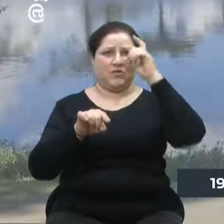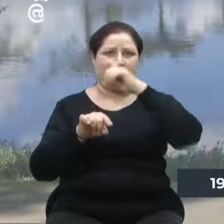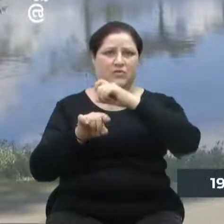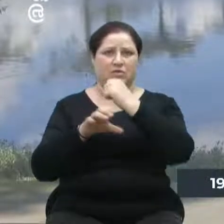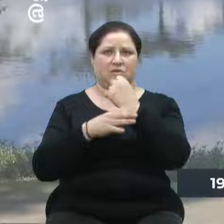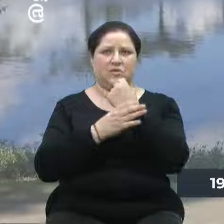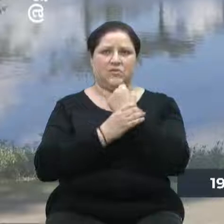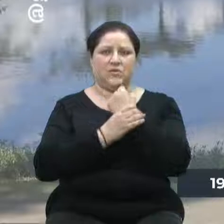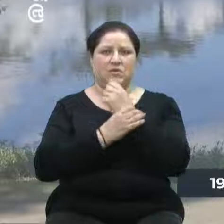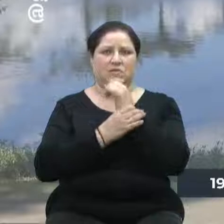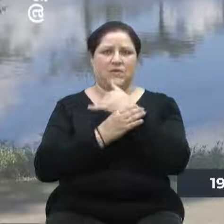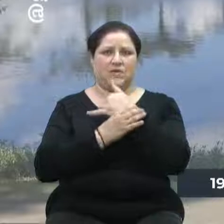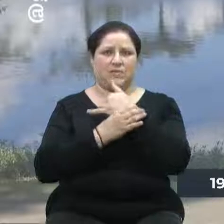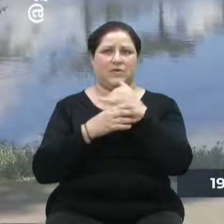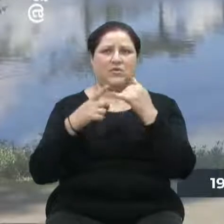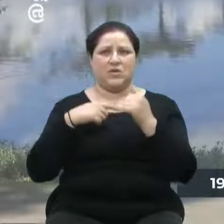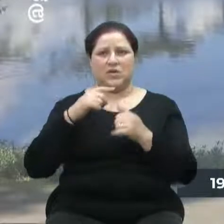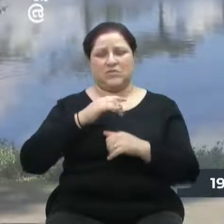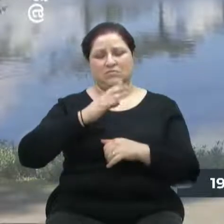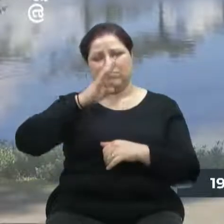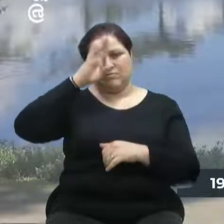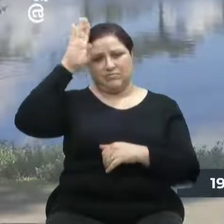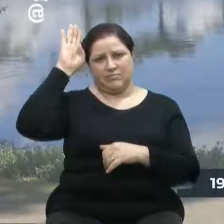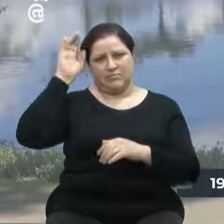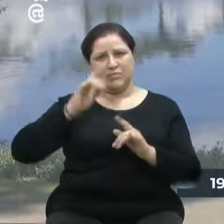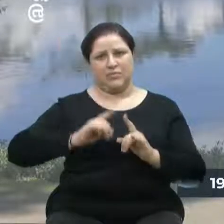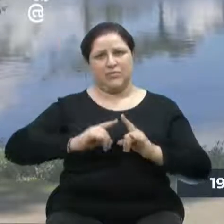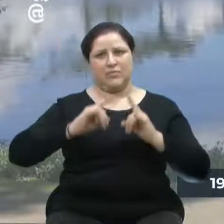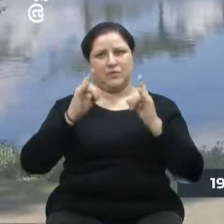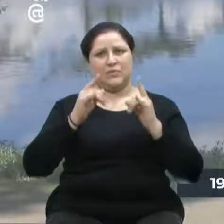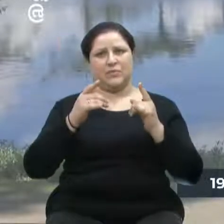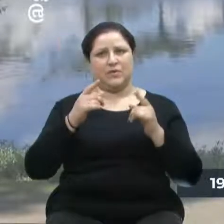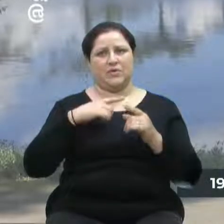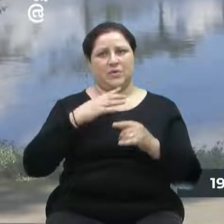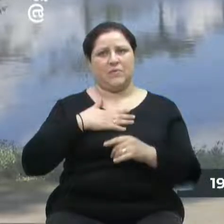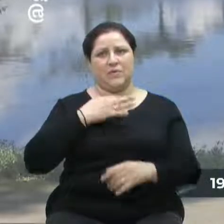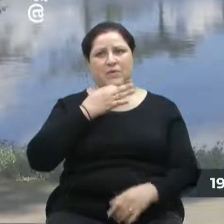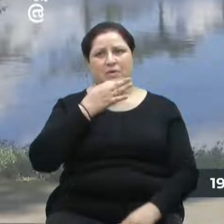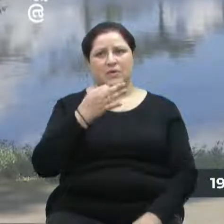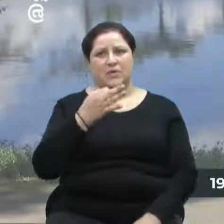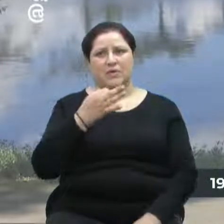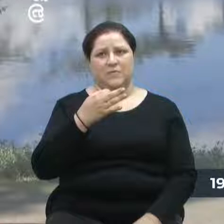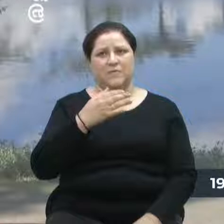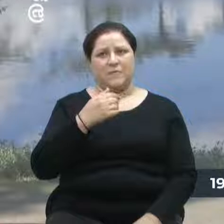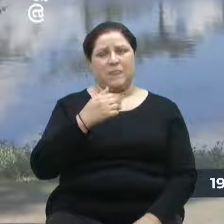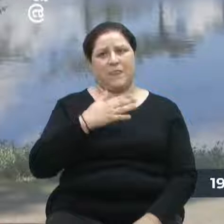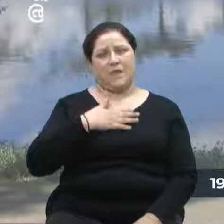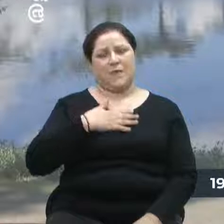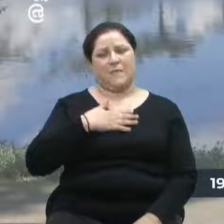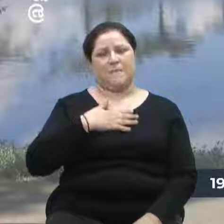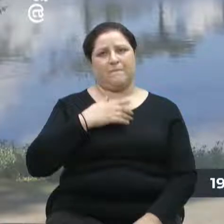segurança. Infelizmente, nós temos o Corpo de Bombeiros, que, no meu entendimento, o que eu falo como